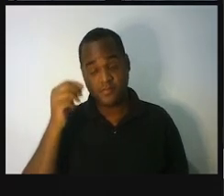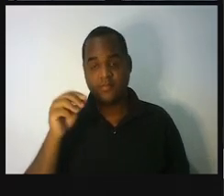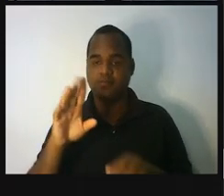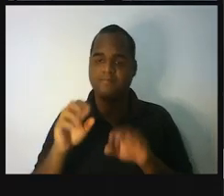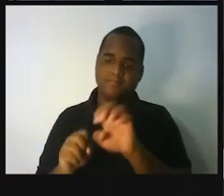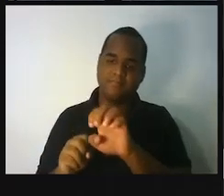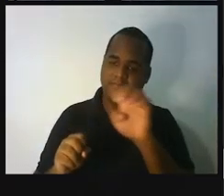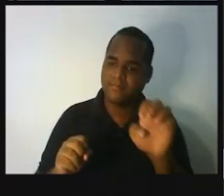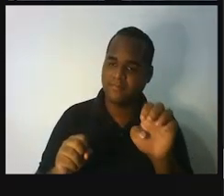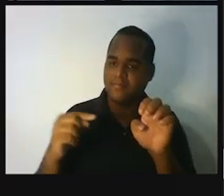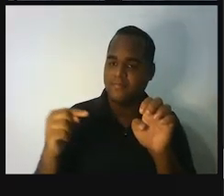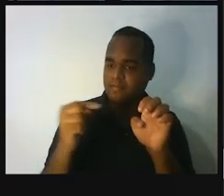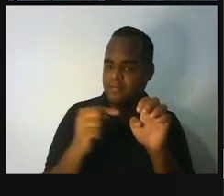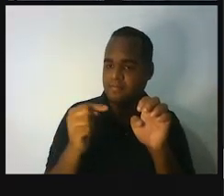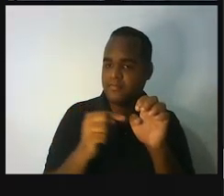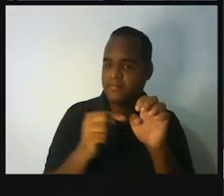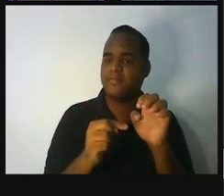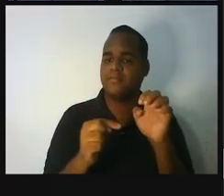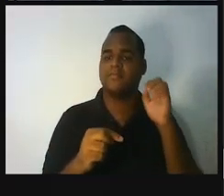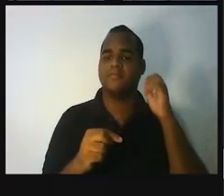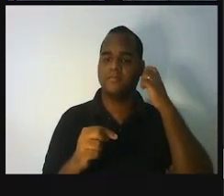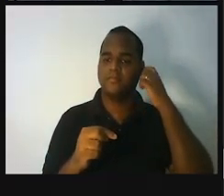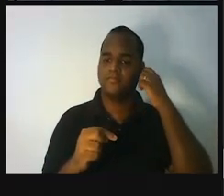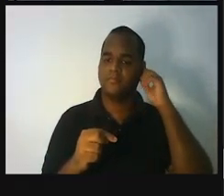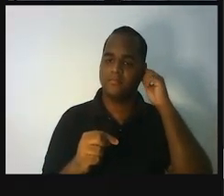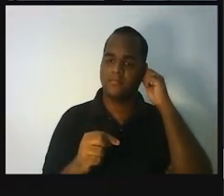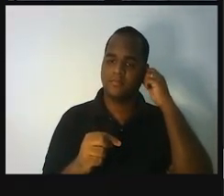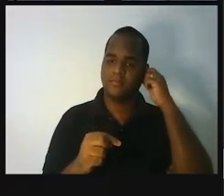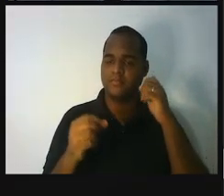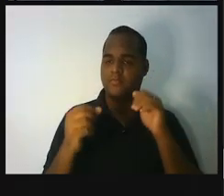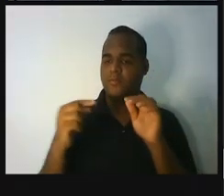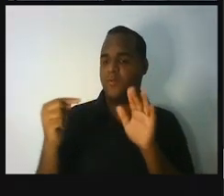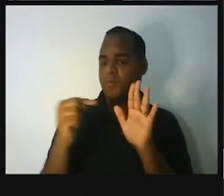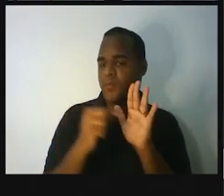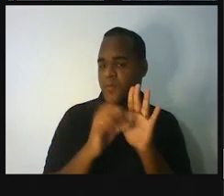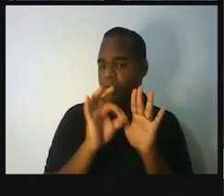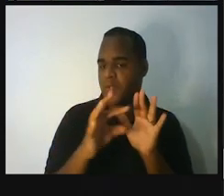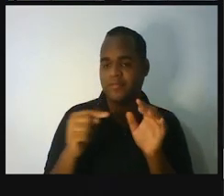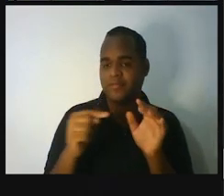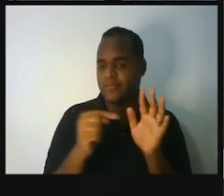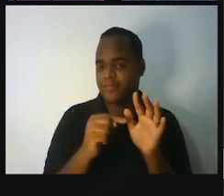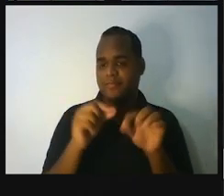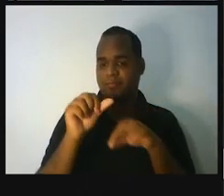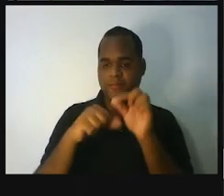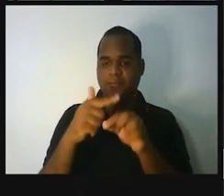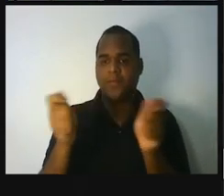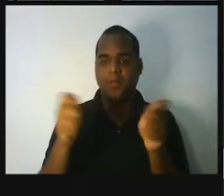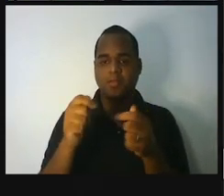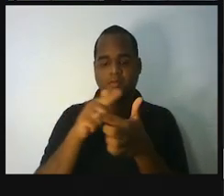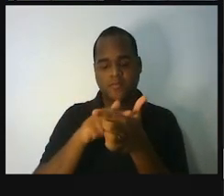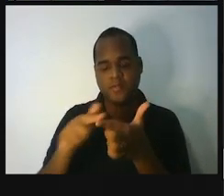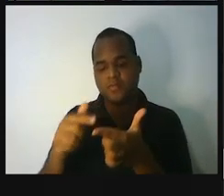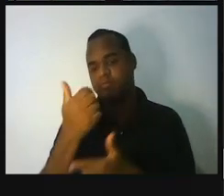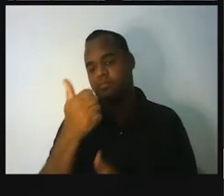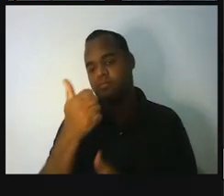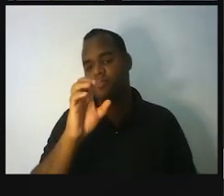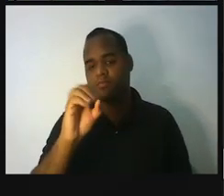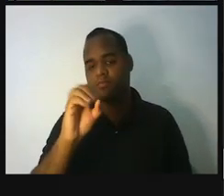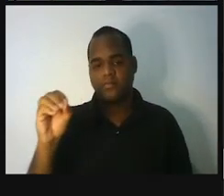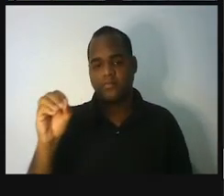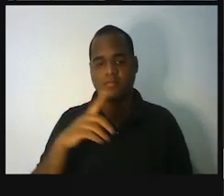esquerda. Indo para a esquerda, uma casinha só, você divide por 1.000.